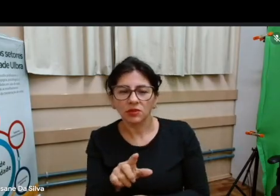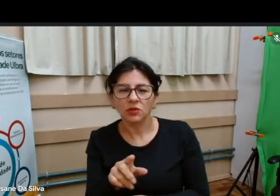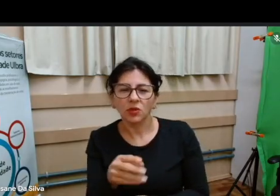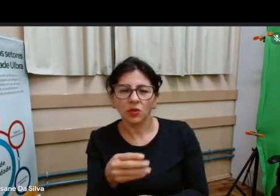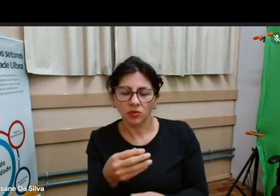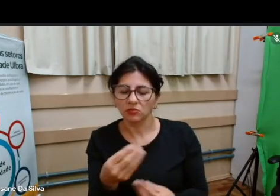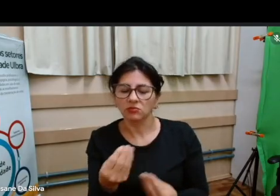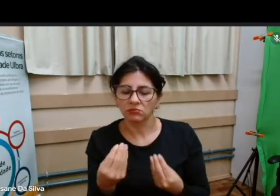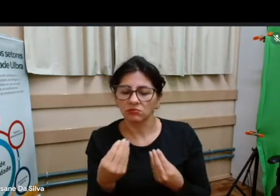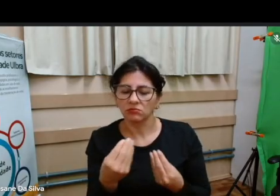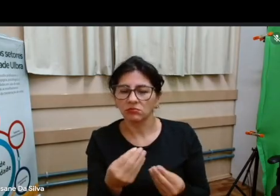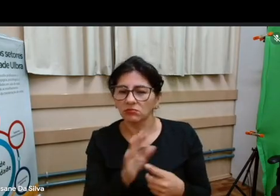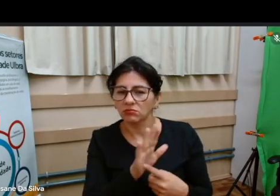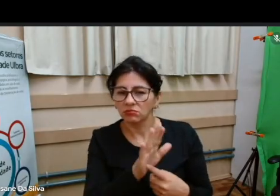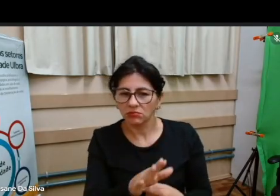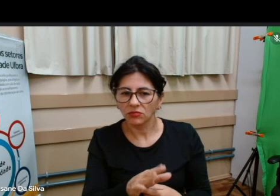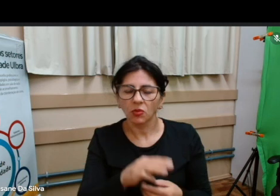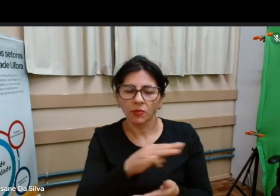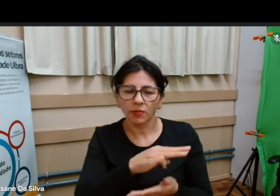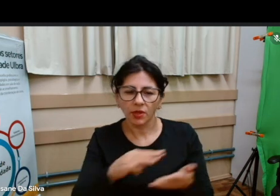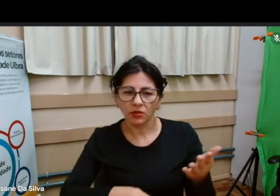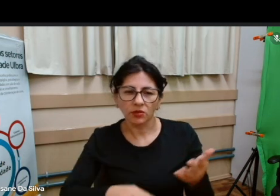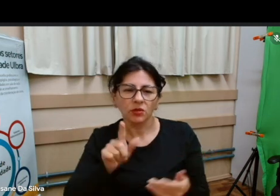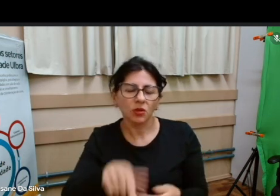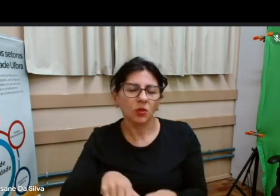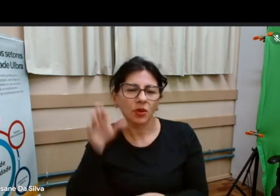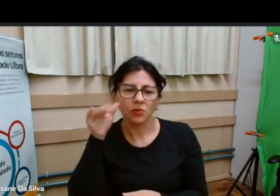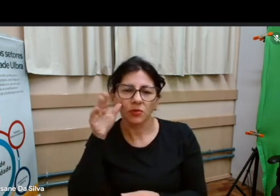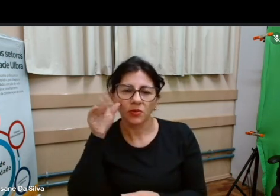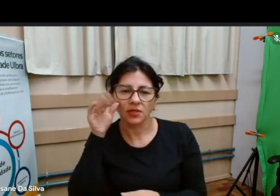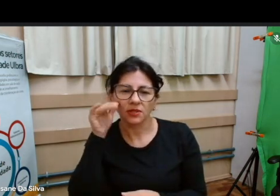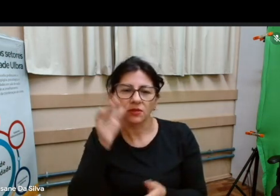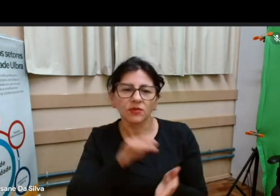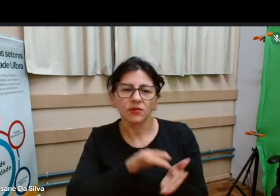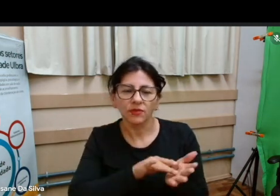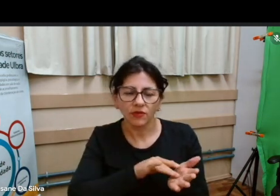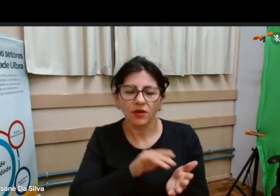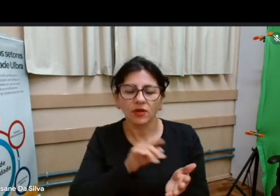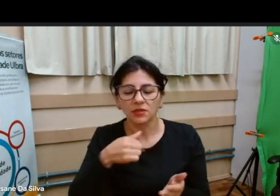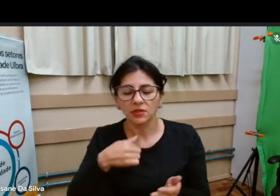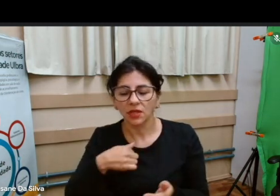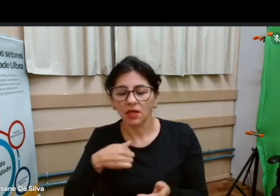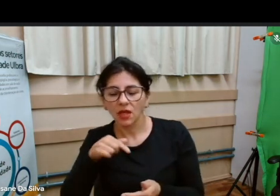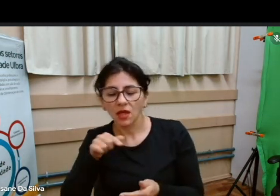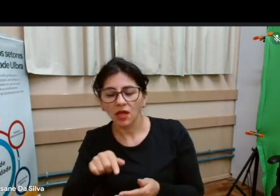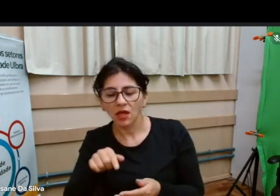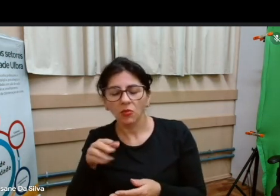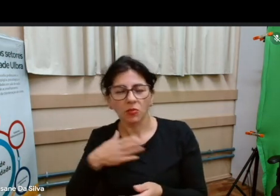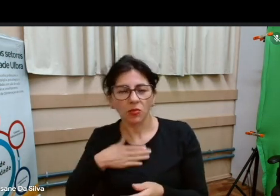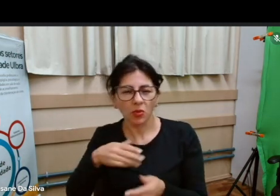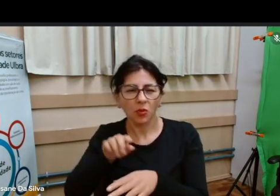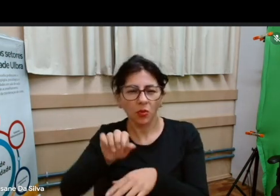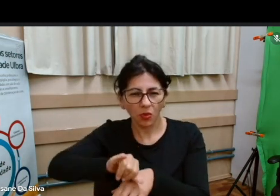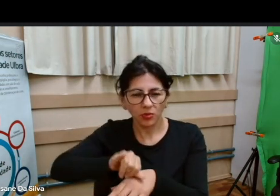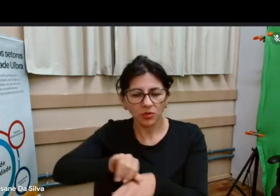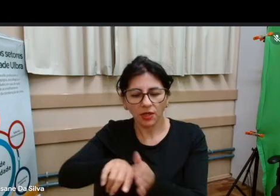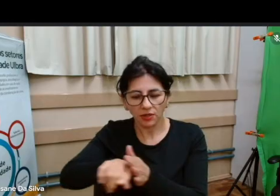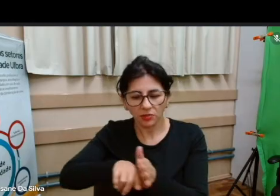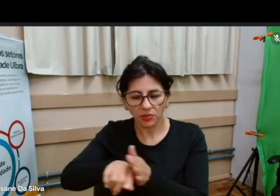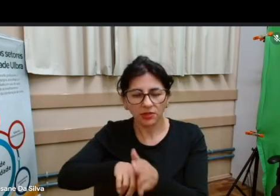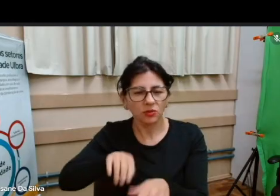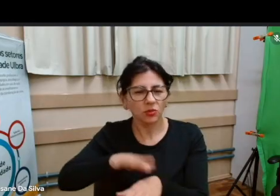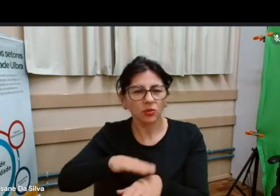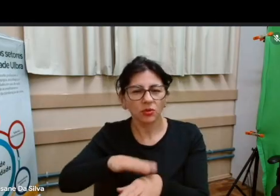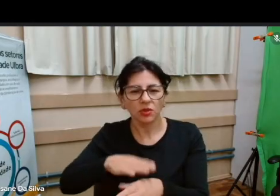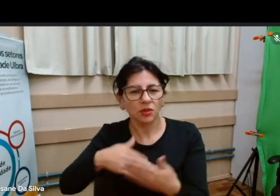uma observação artificial eu era interpelado né pelos meus objet de pesquisa o tempo todo não precisava ir procurar